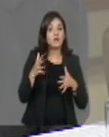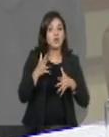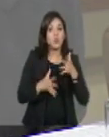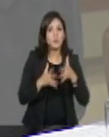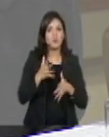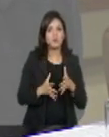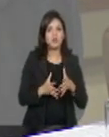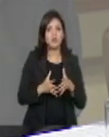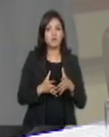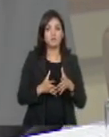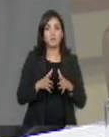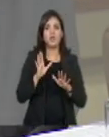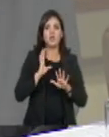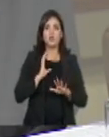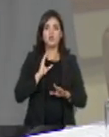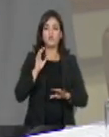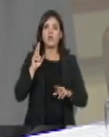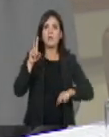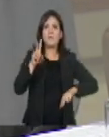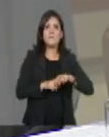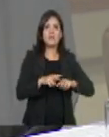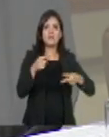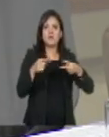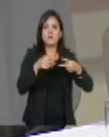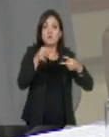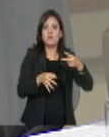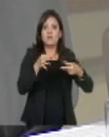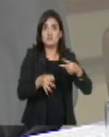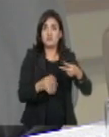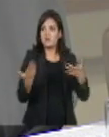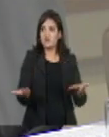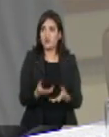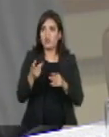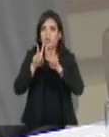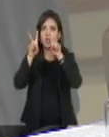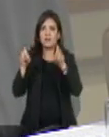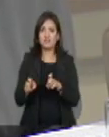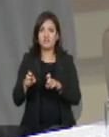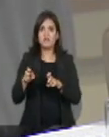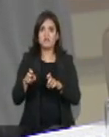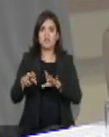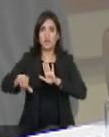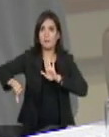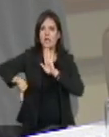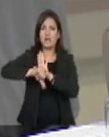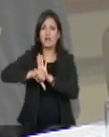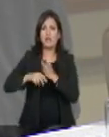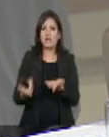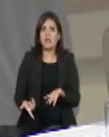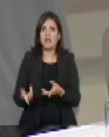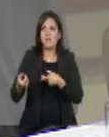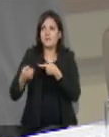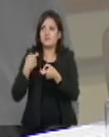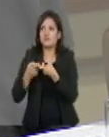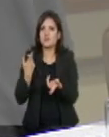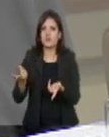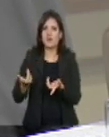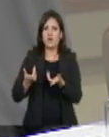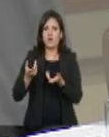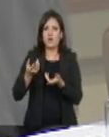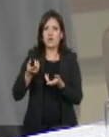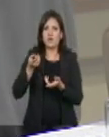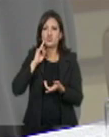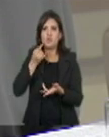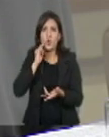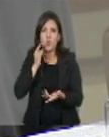Da prisão em segunda instância aos crimes sexuais... E há uma eventual alcoolismo, enfim. Nós tratamos de tudo menos do